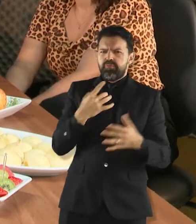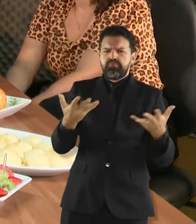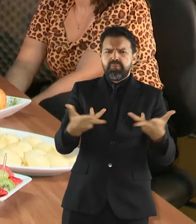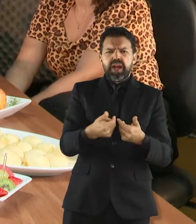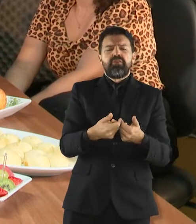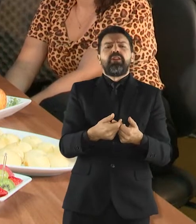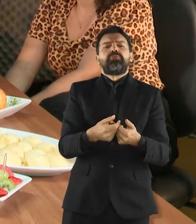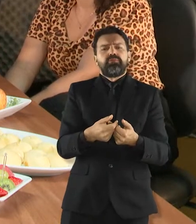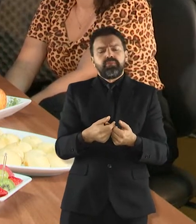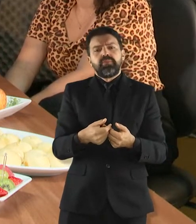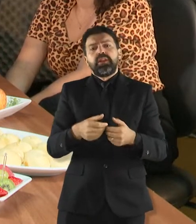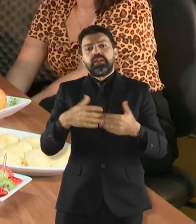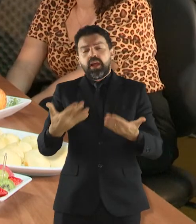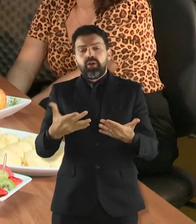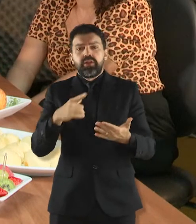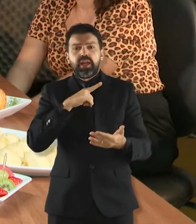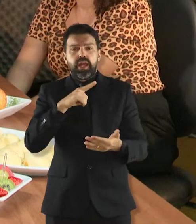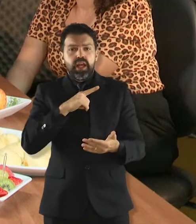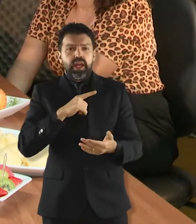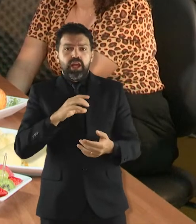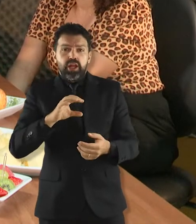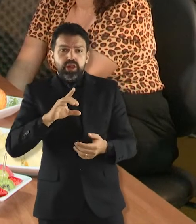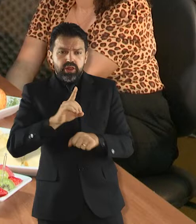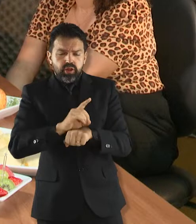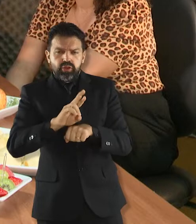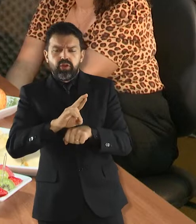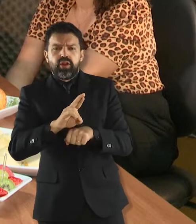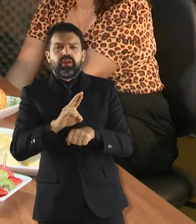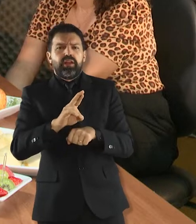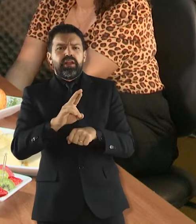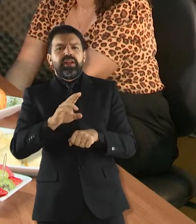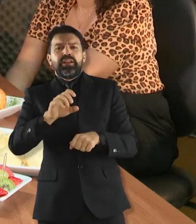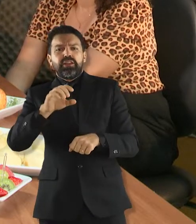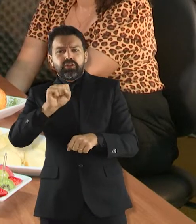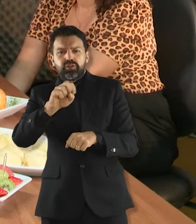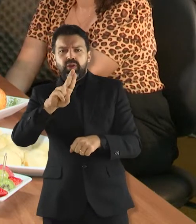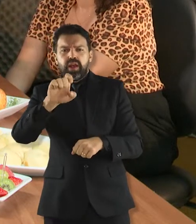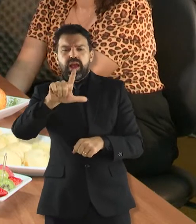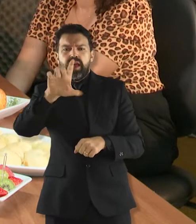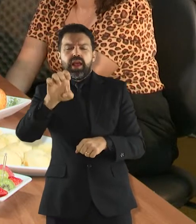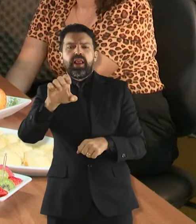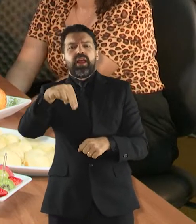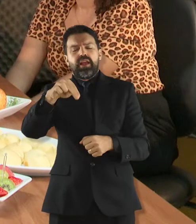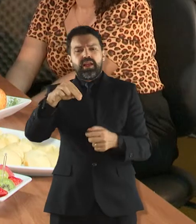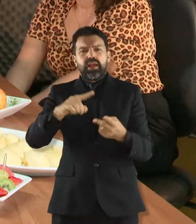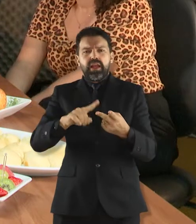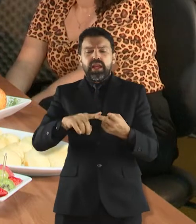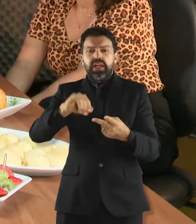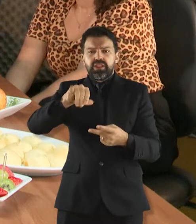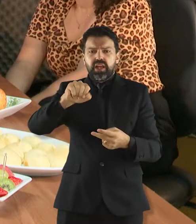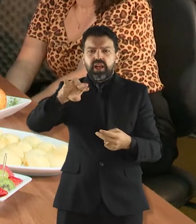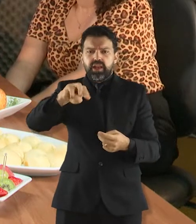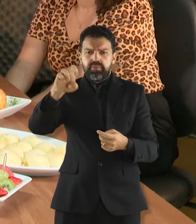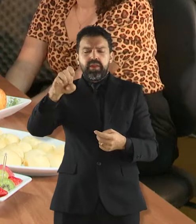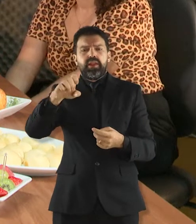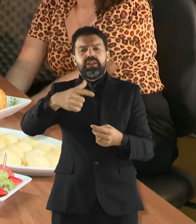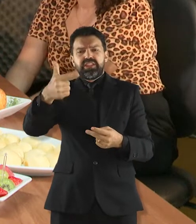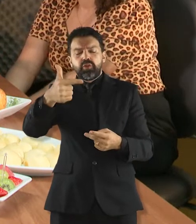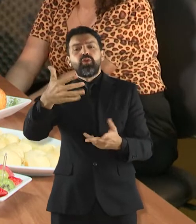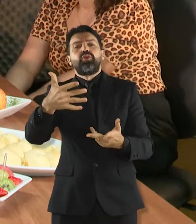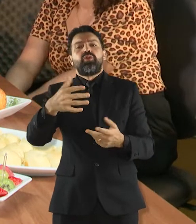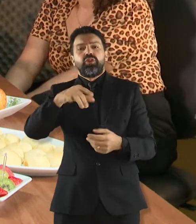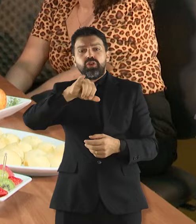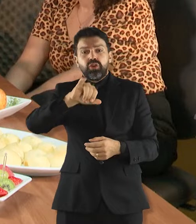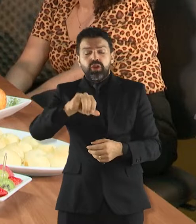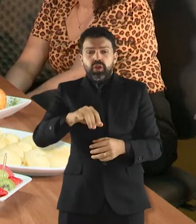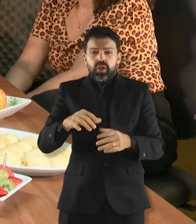doutora Suelen trabalhando no primeiro e o doutor Jaime no segundo juizado. E é uma composição perfeita para o atendimento da mulher